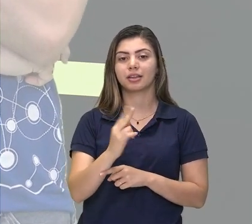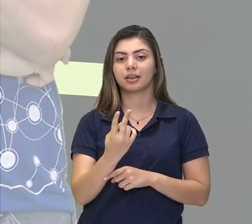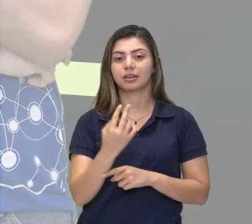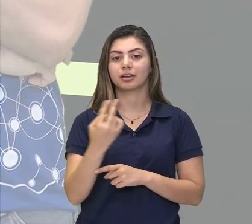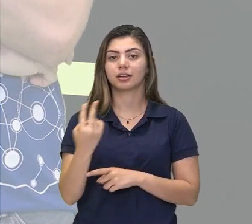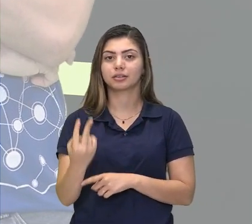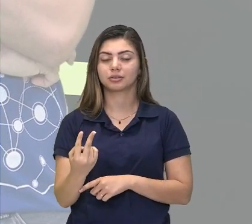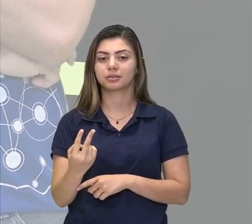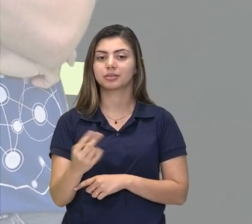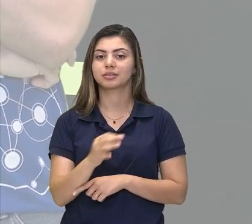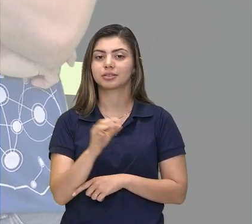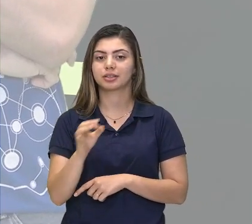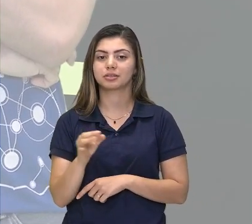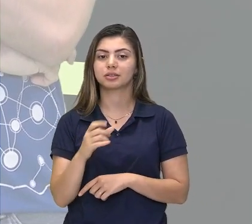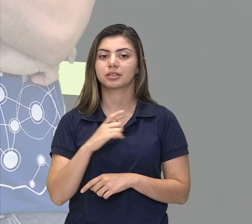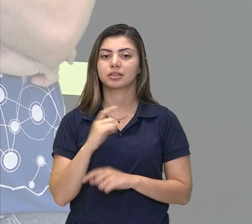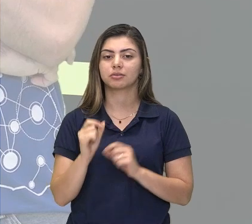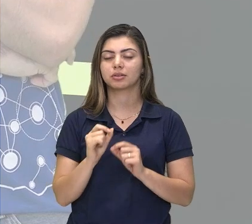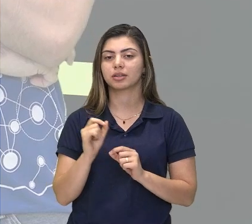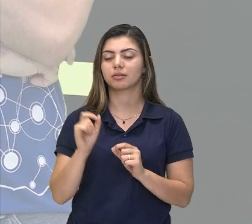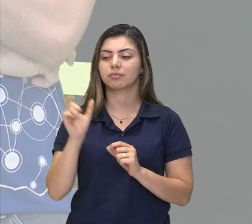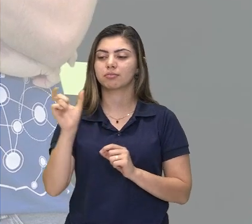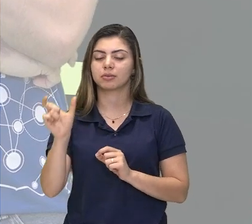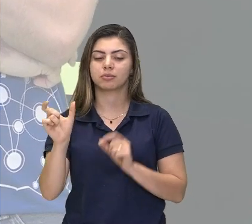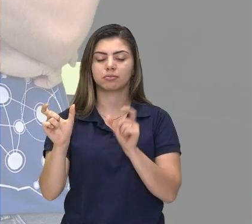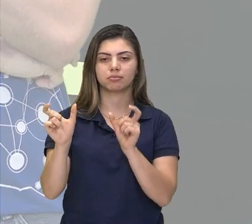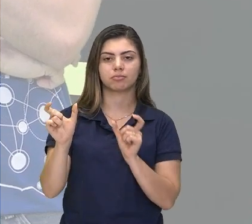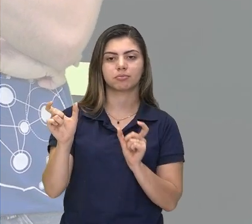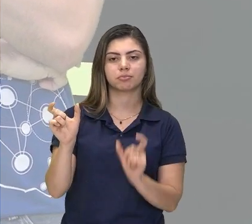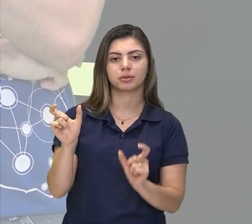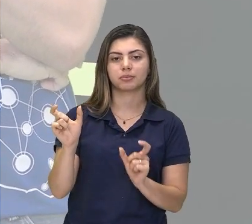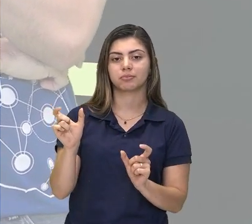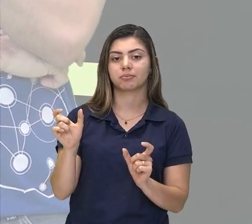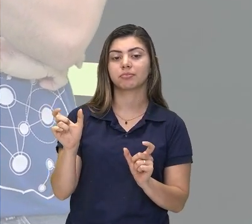NH2 que está no meio. Isso aqui não é